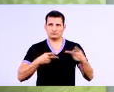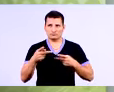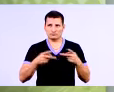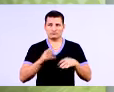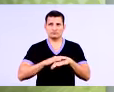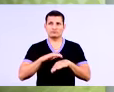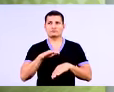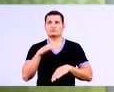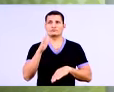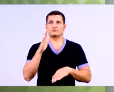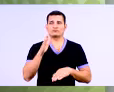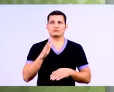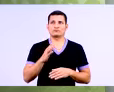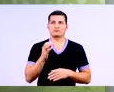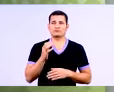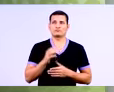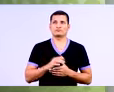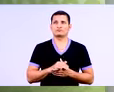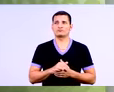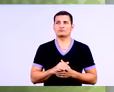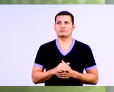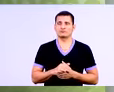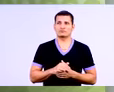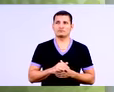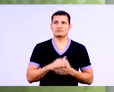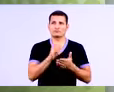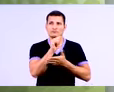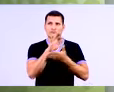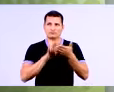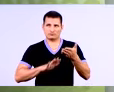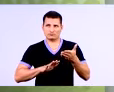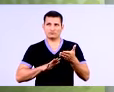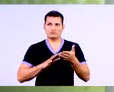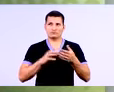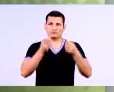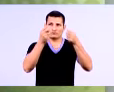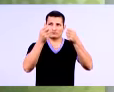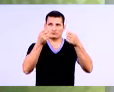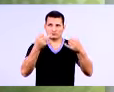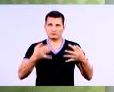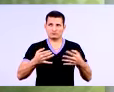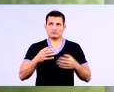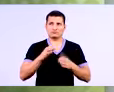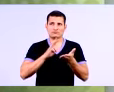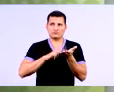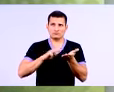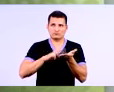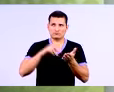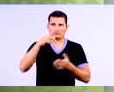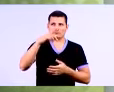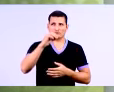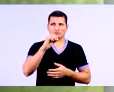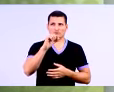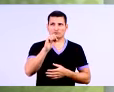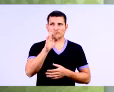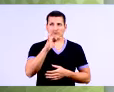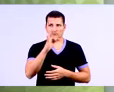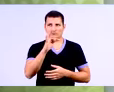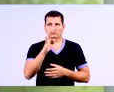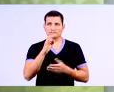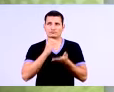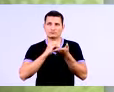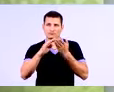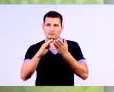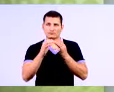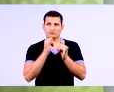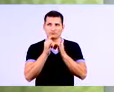viável. Considerando o que o texto diz sobre o método POST, que envia as informações através de stream.